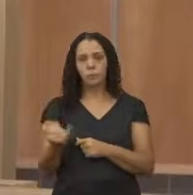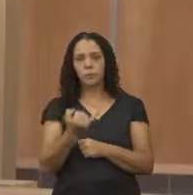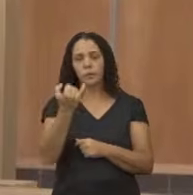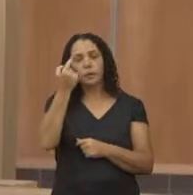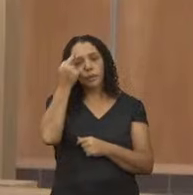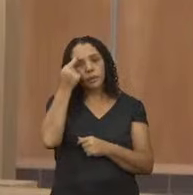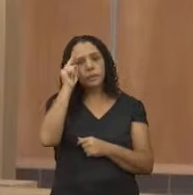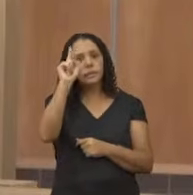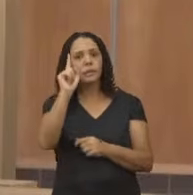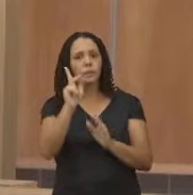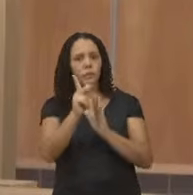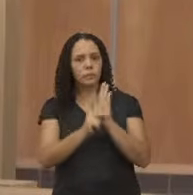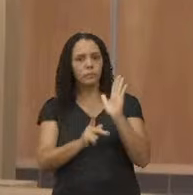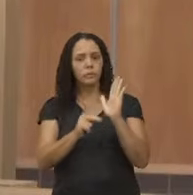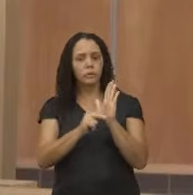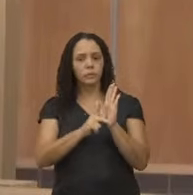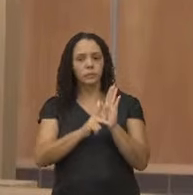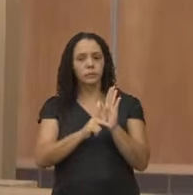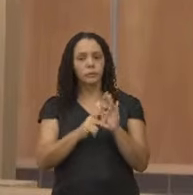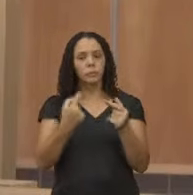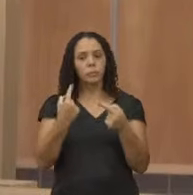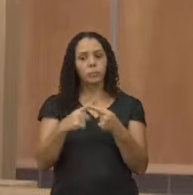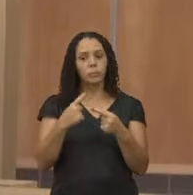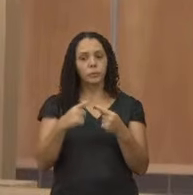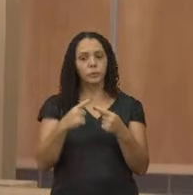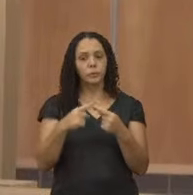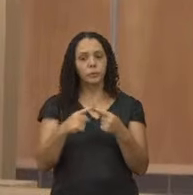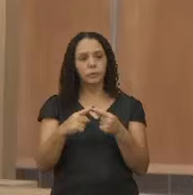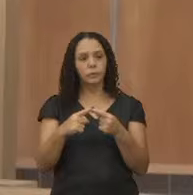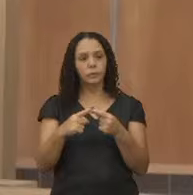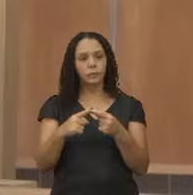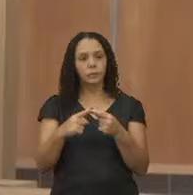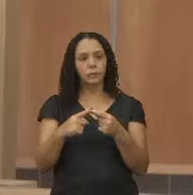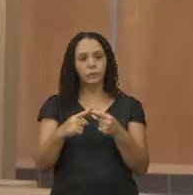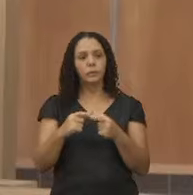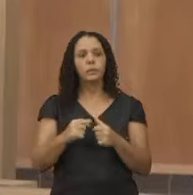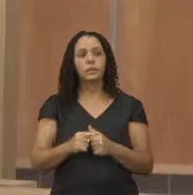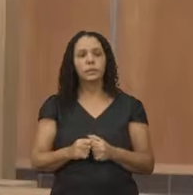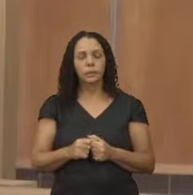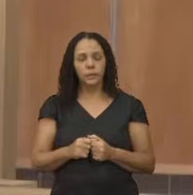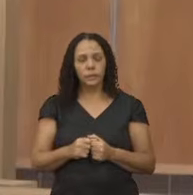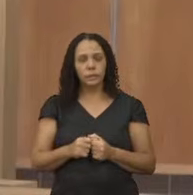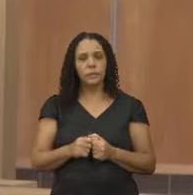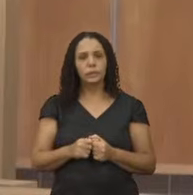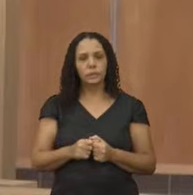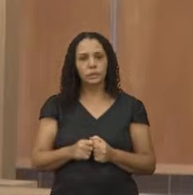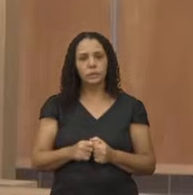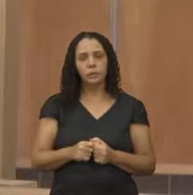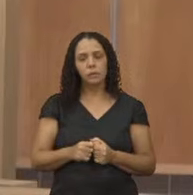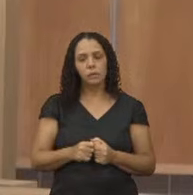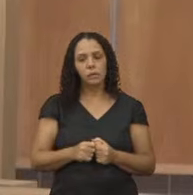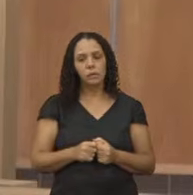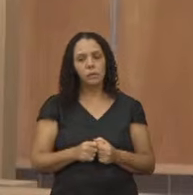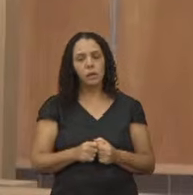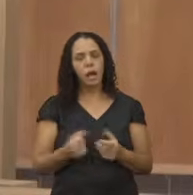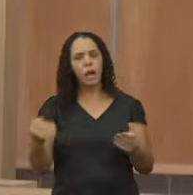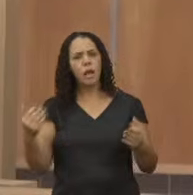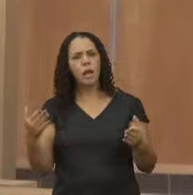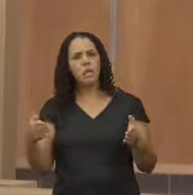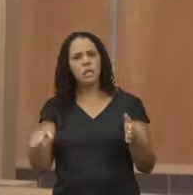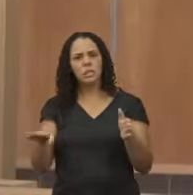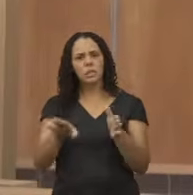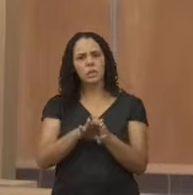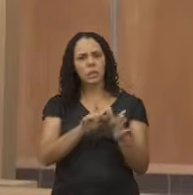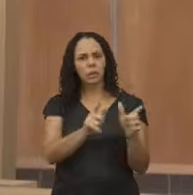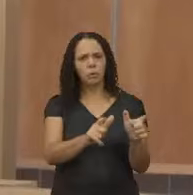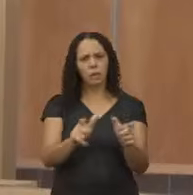ideia desse projeto, porque você chega em qualquer lugar que